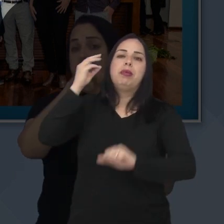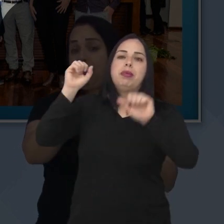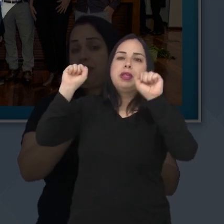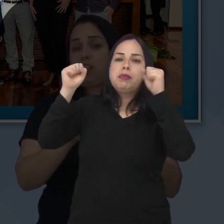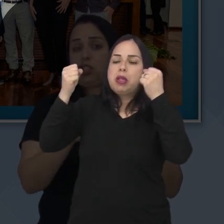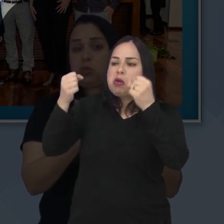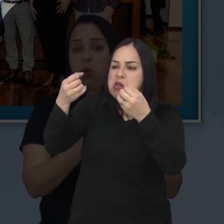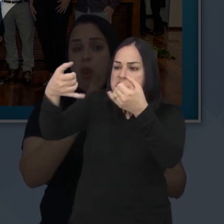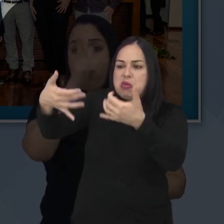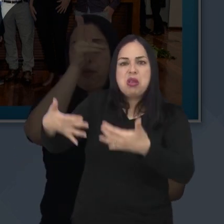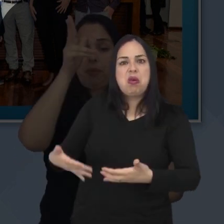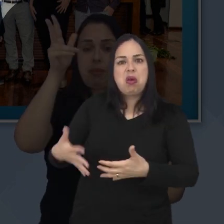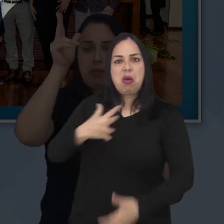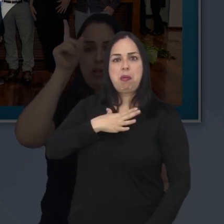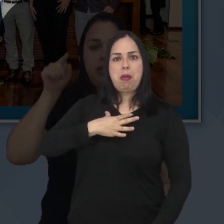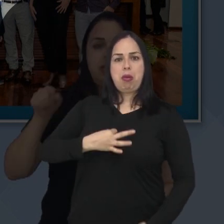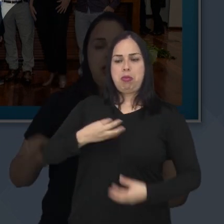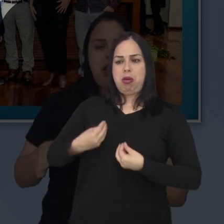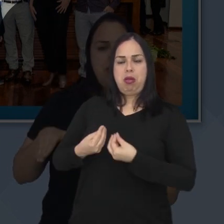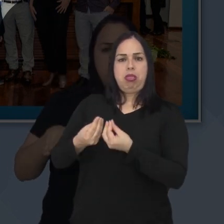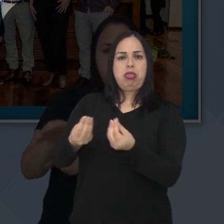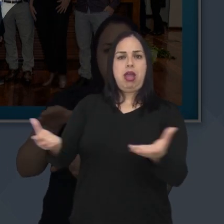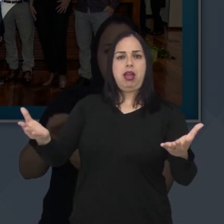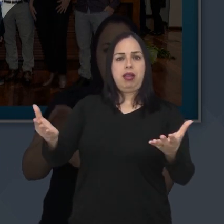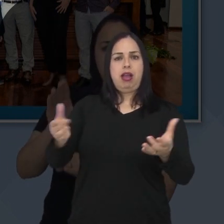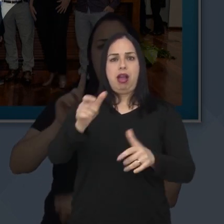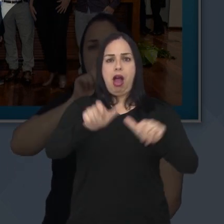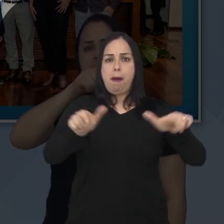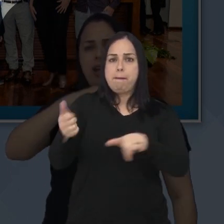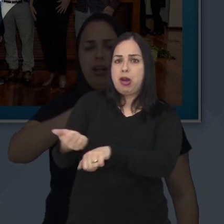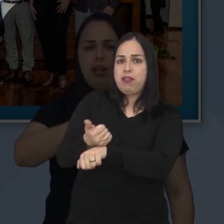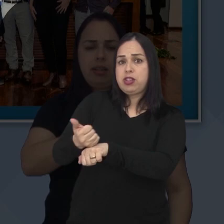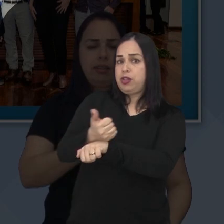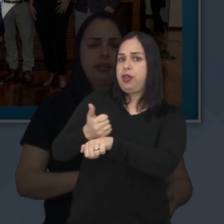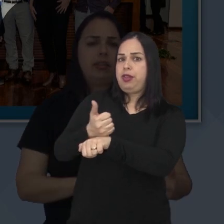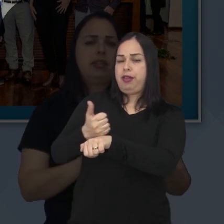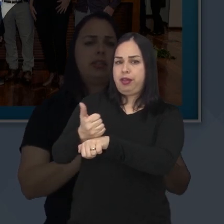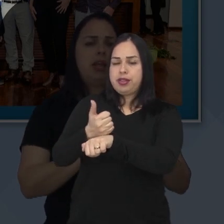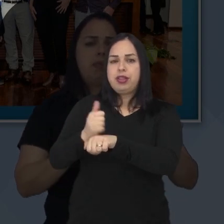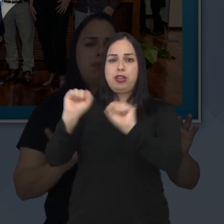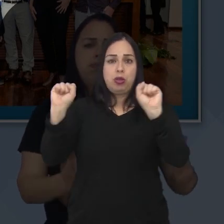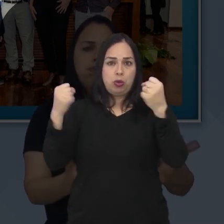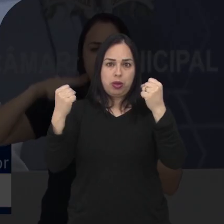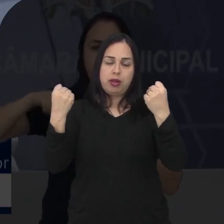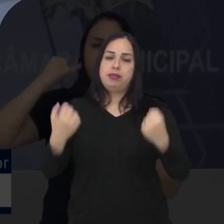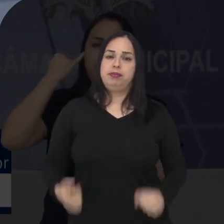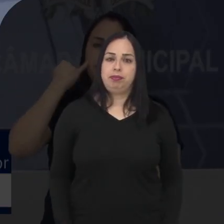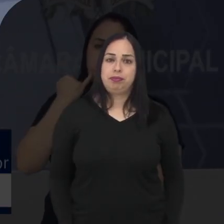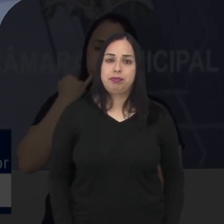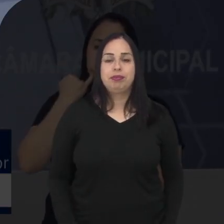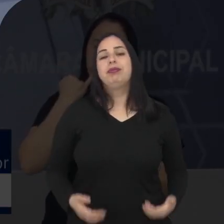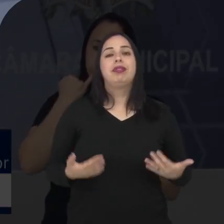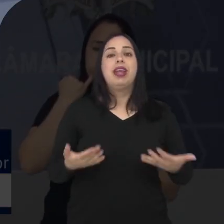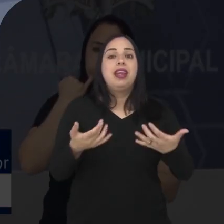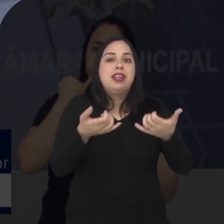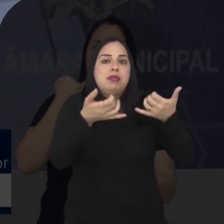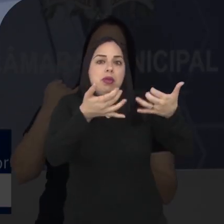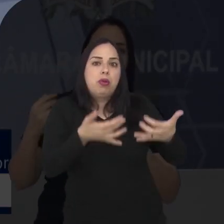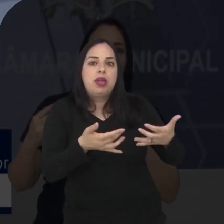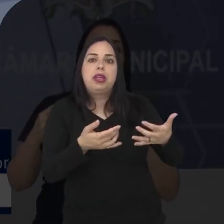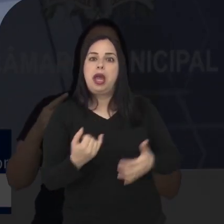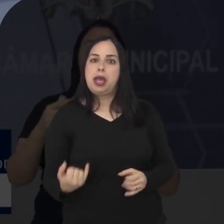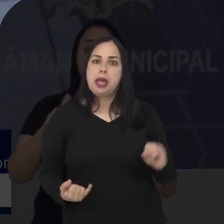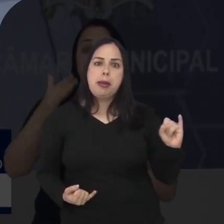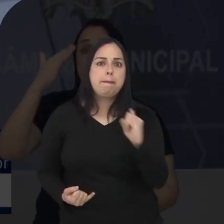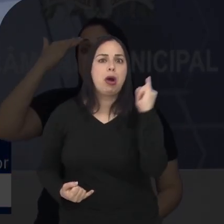que comentou a entrega de uma medalha de mérito aos profissionais de educação física pelo dia da categoria. Marcão ainda informou sobre a